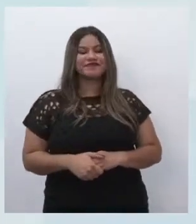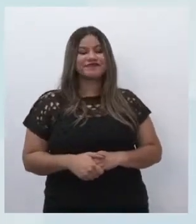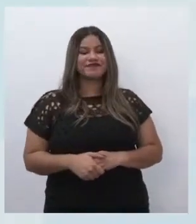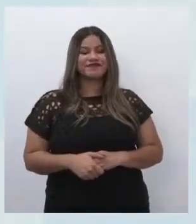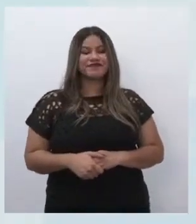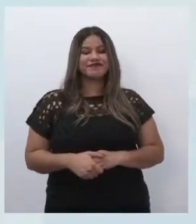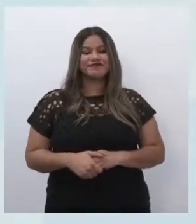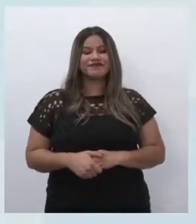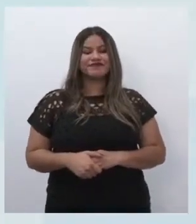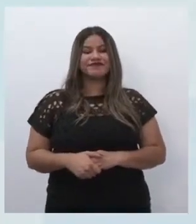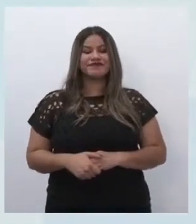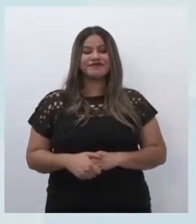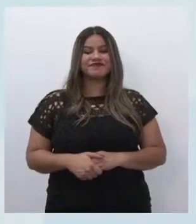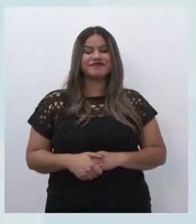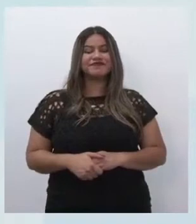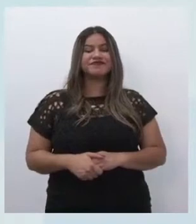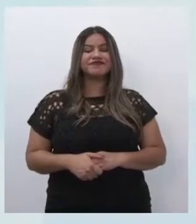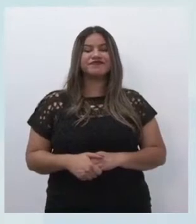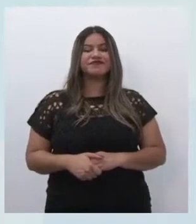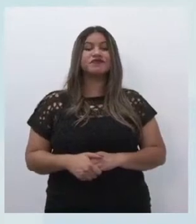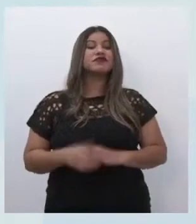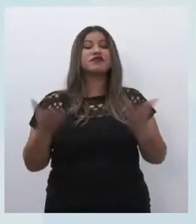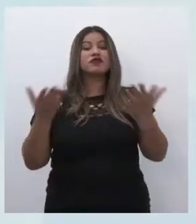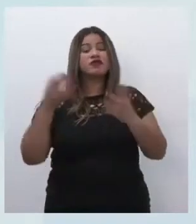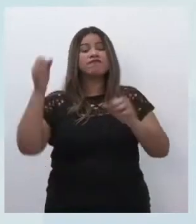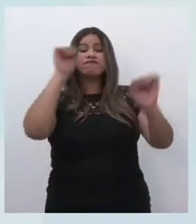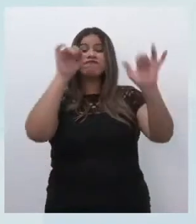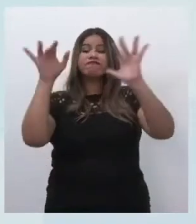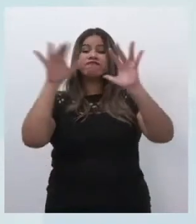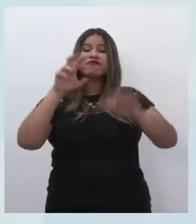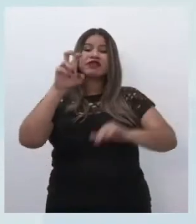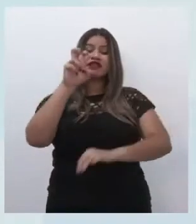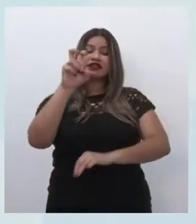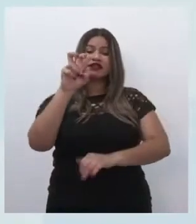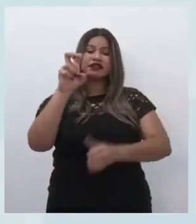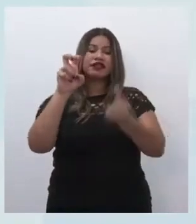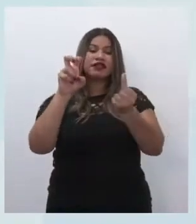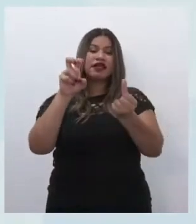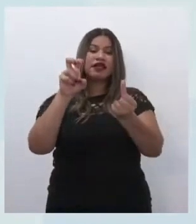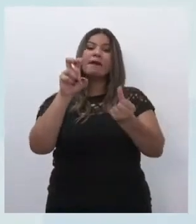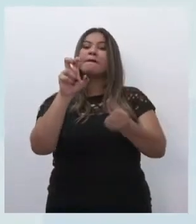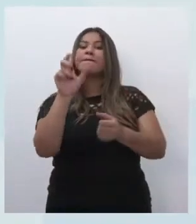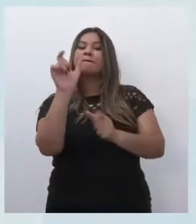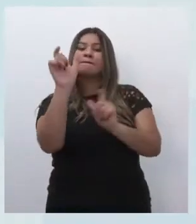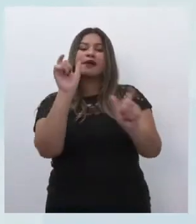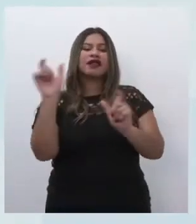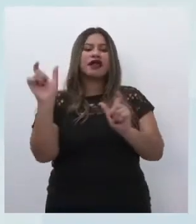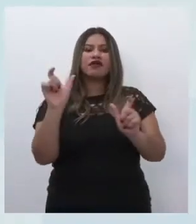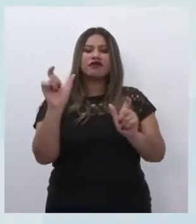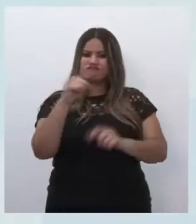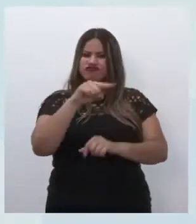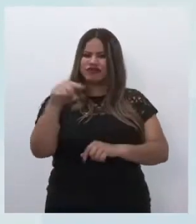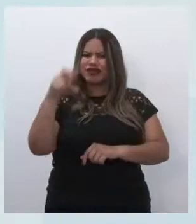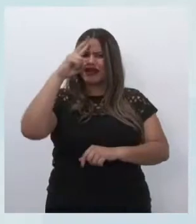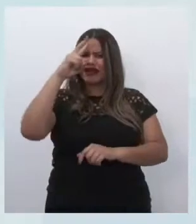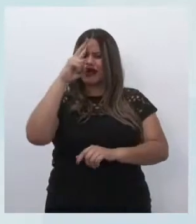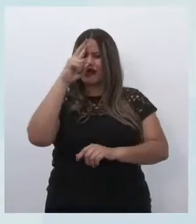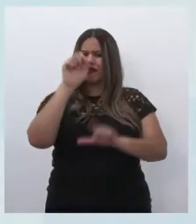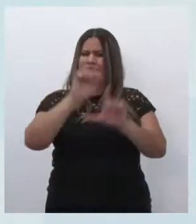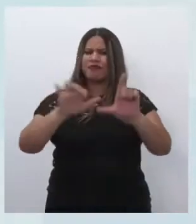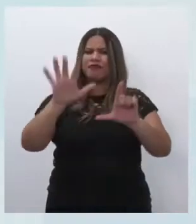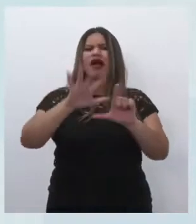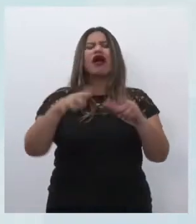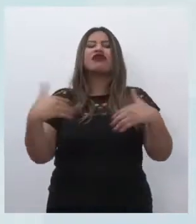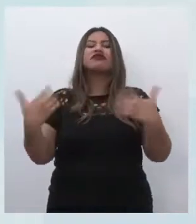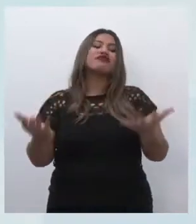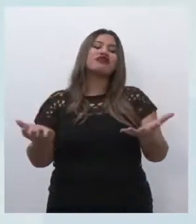Então, vamos pensar aí na quinta e na sexta palavra. Vocês se recordam das imagens? Podem colocar no chat para